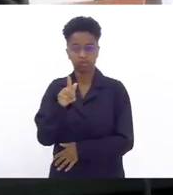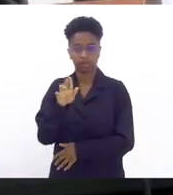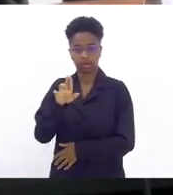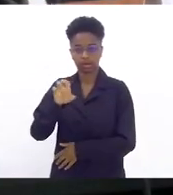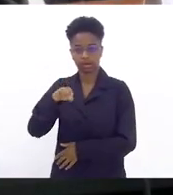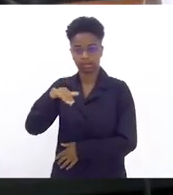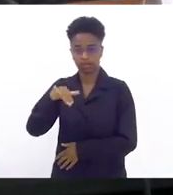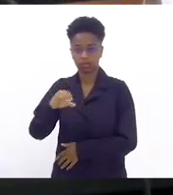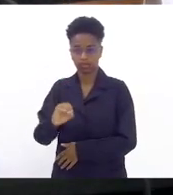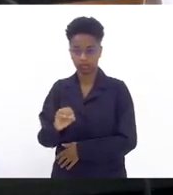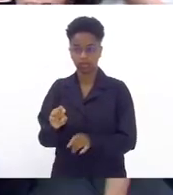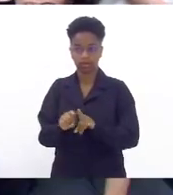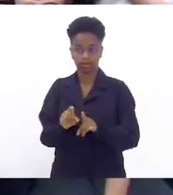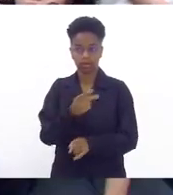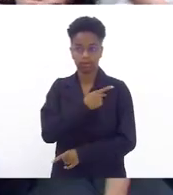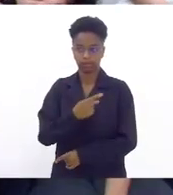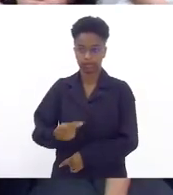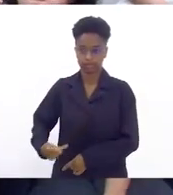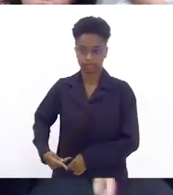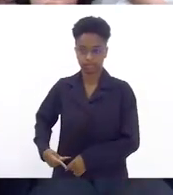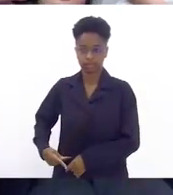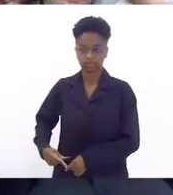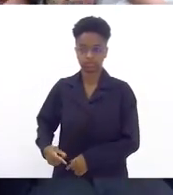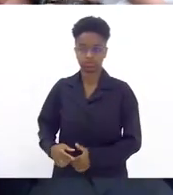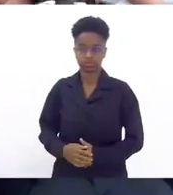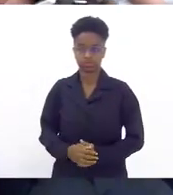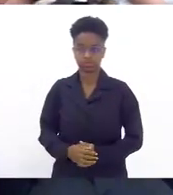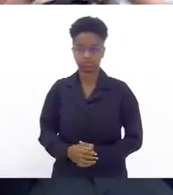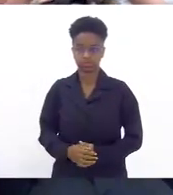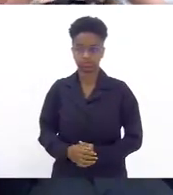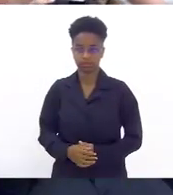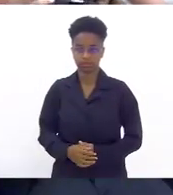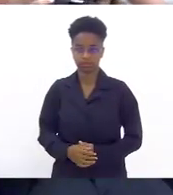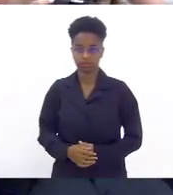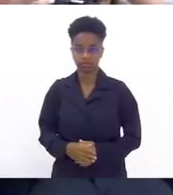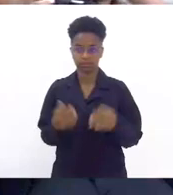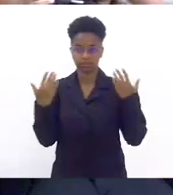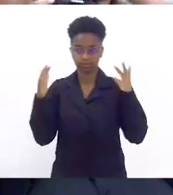a presidente do Grêmio que a Santina e Estevão